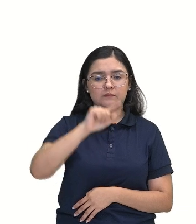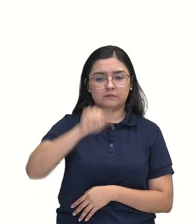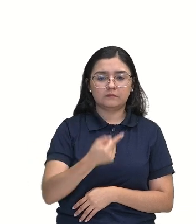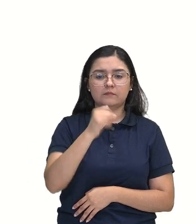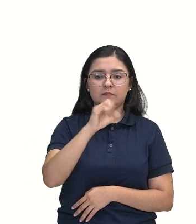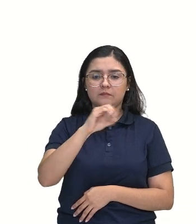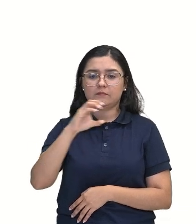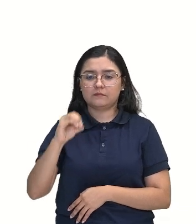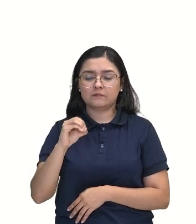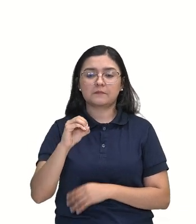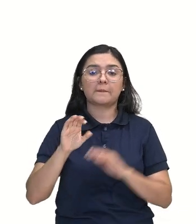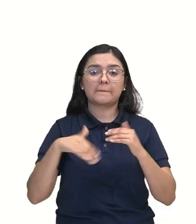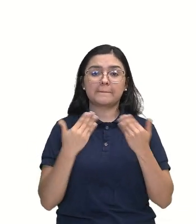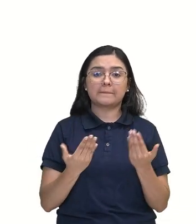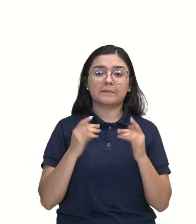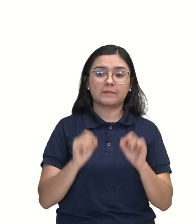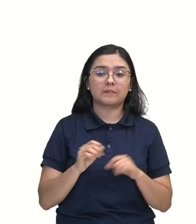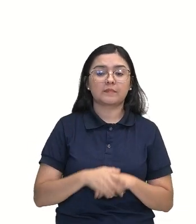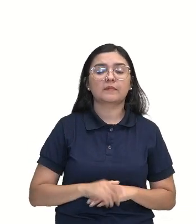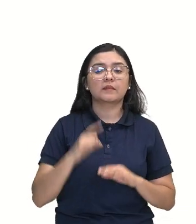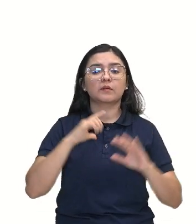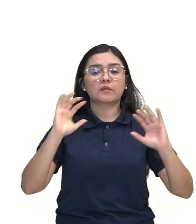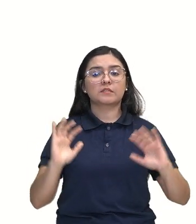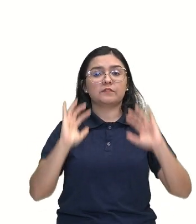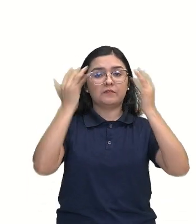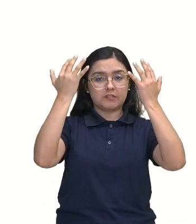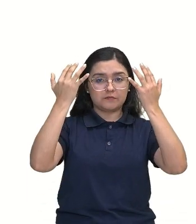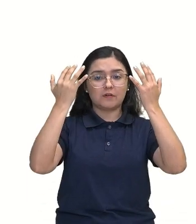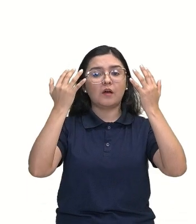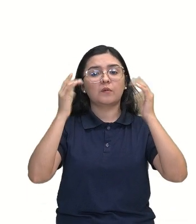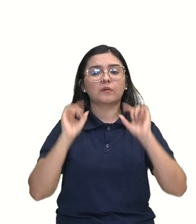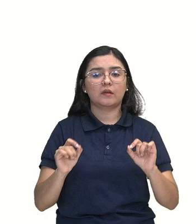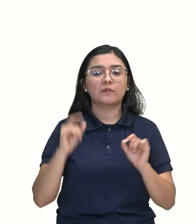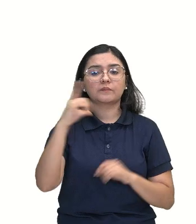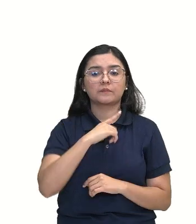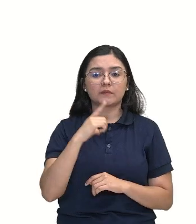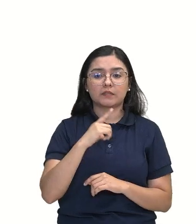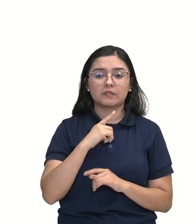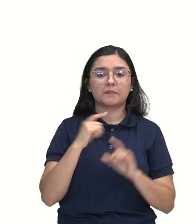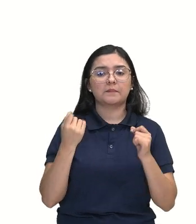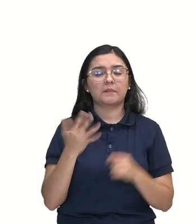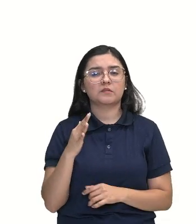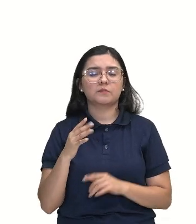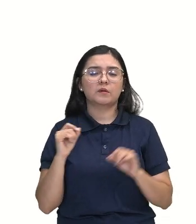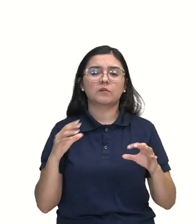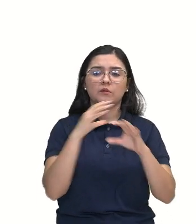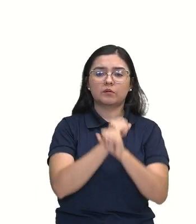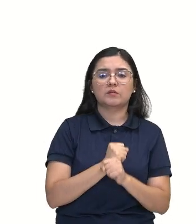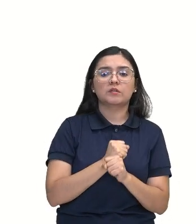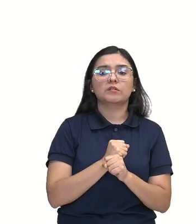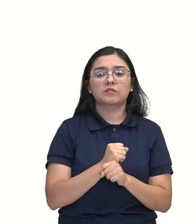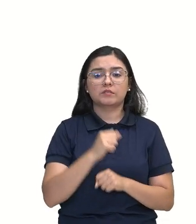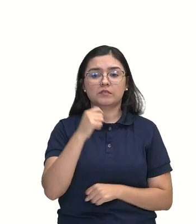37.800. Ou seja, esse festival, nesse momento, ele possuía um total, em